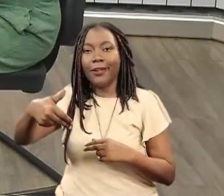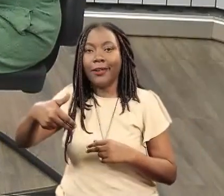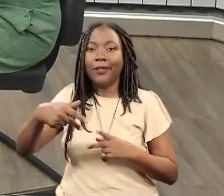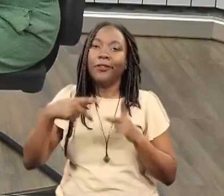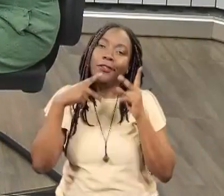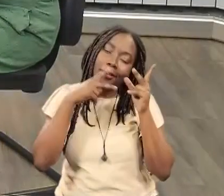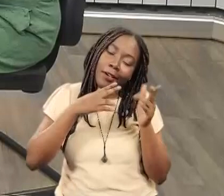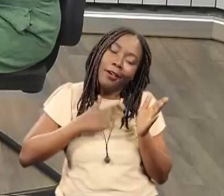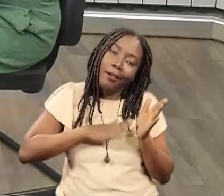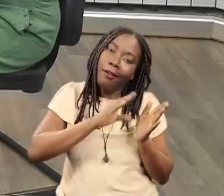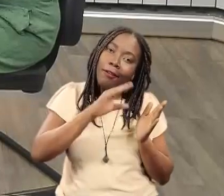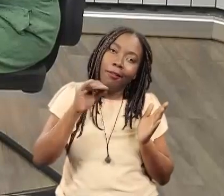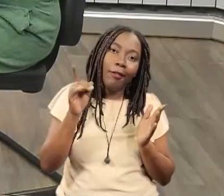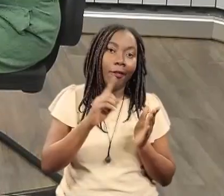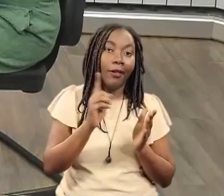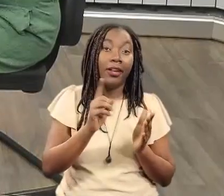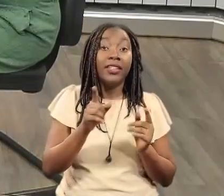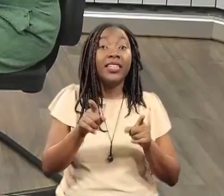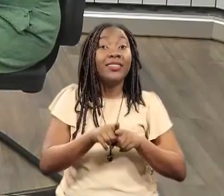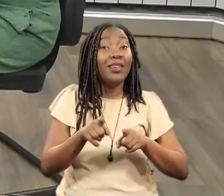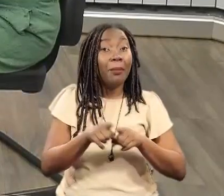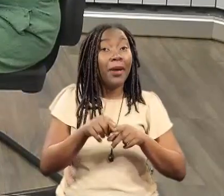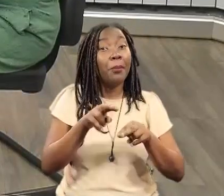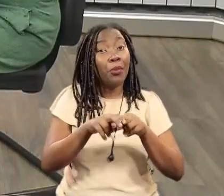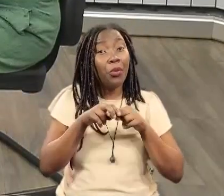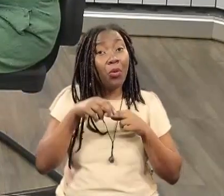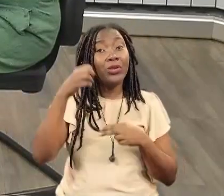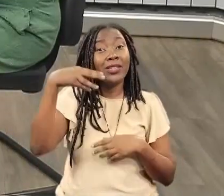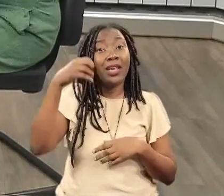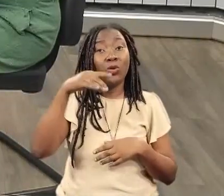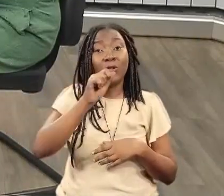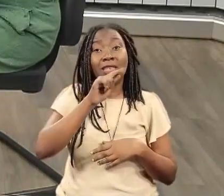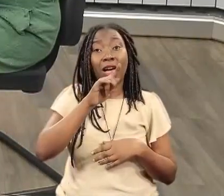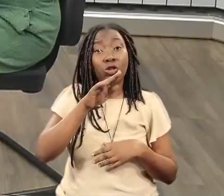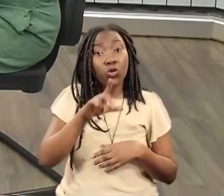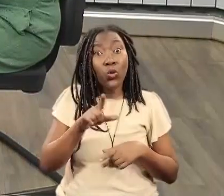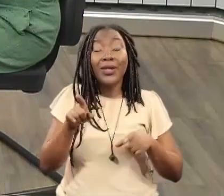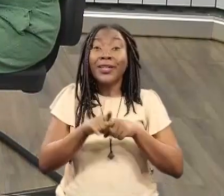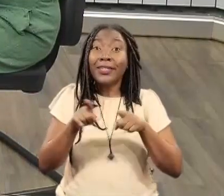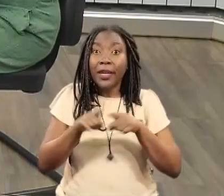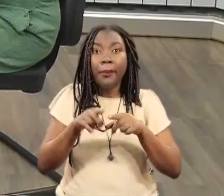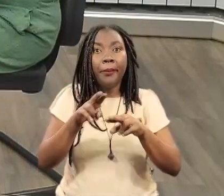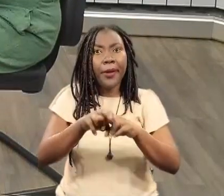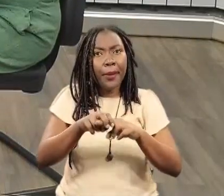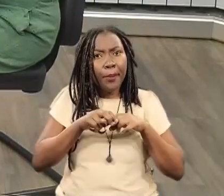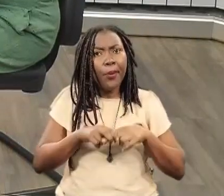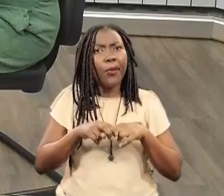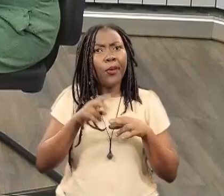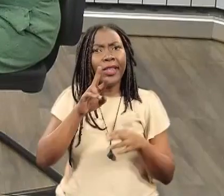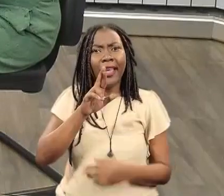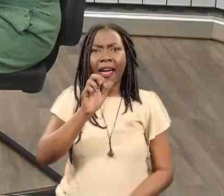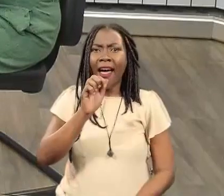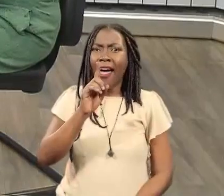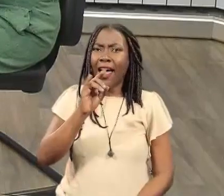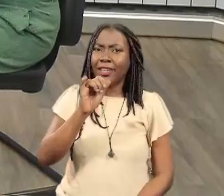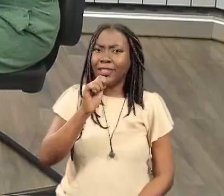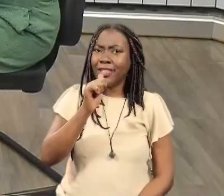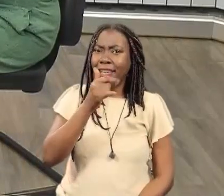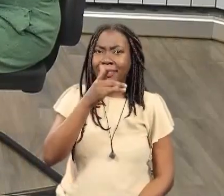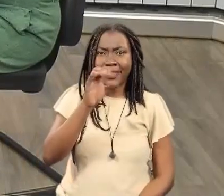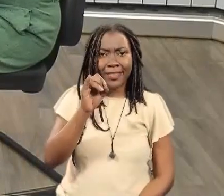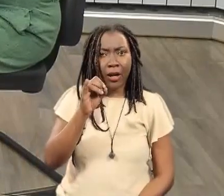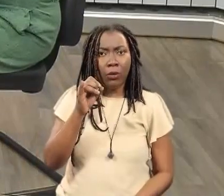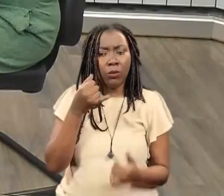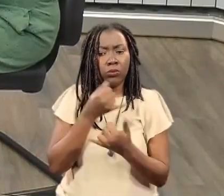né? E também por conta da luz azul e por conta da radiação, porque o nosso cérebro não para.